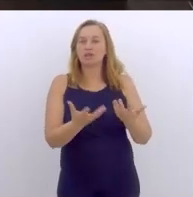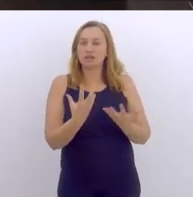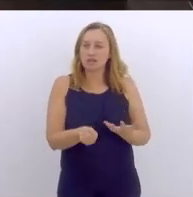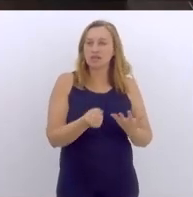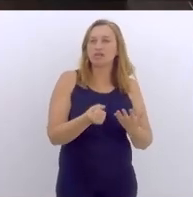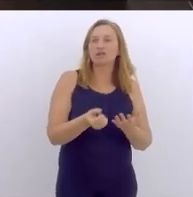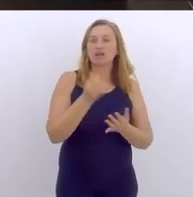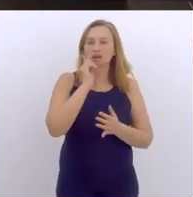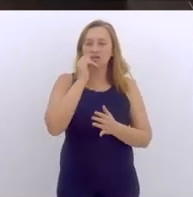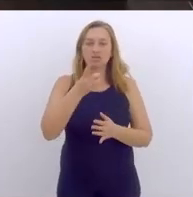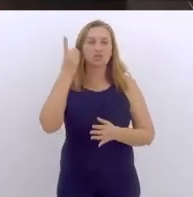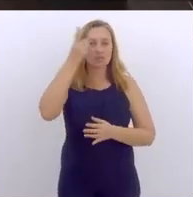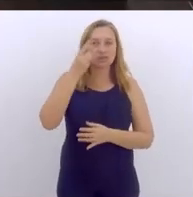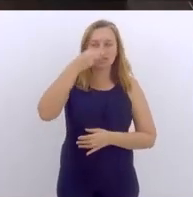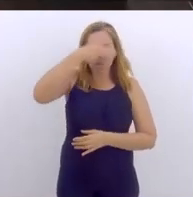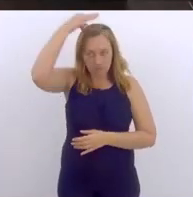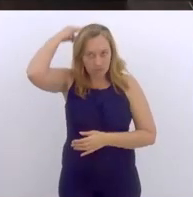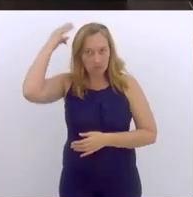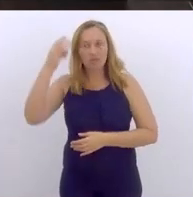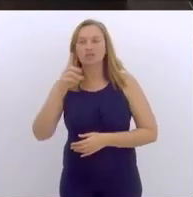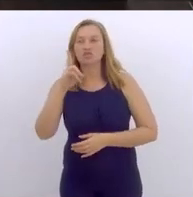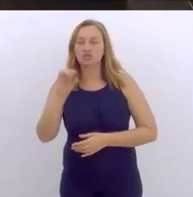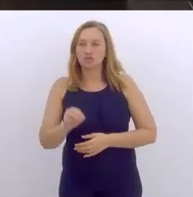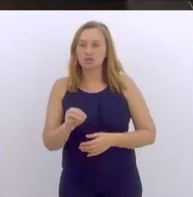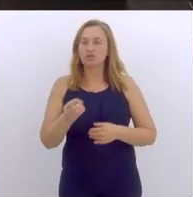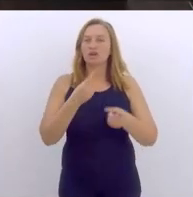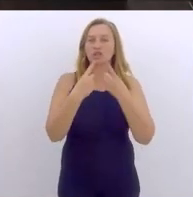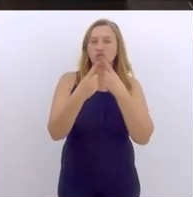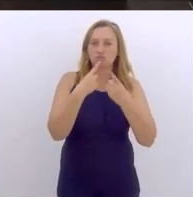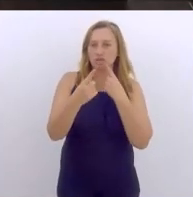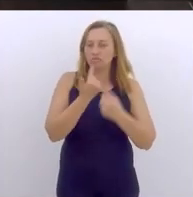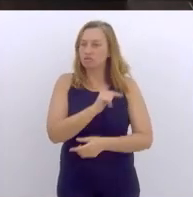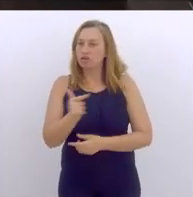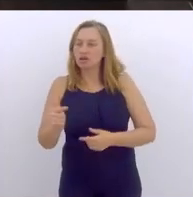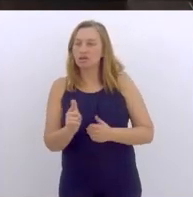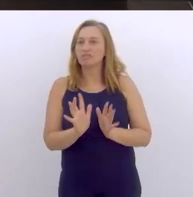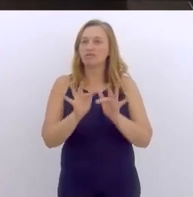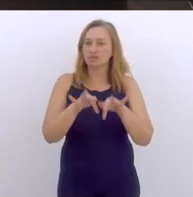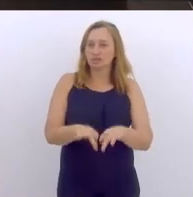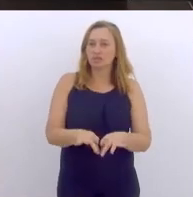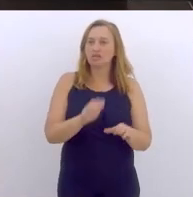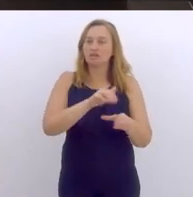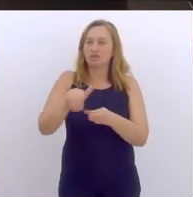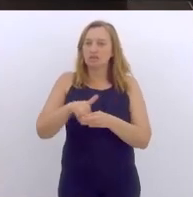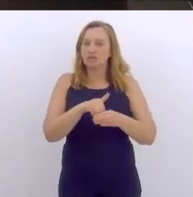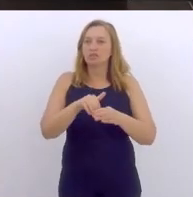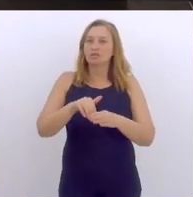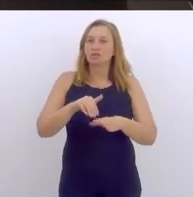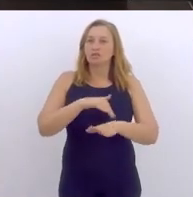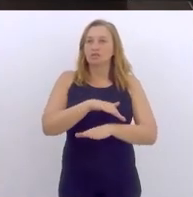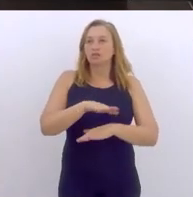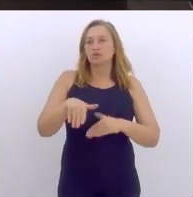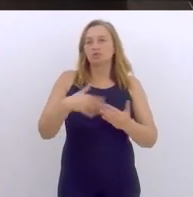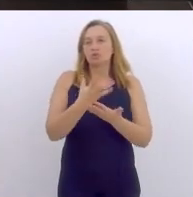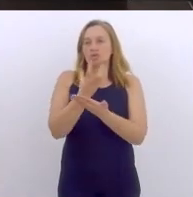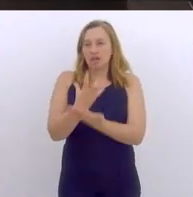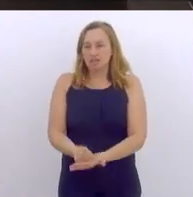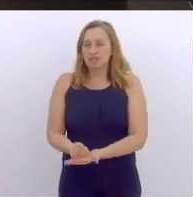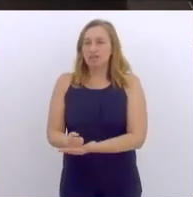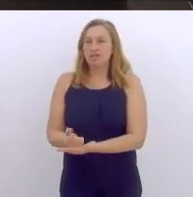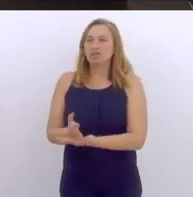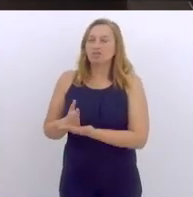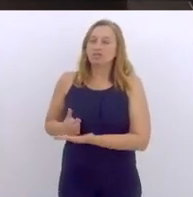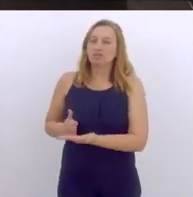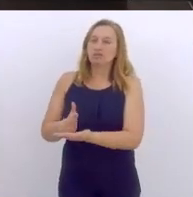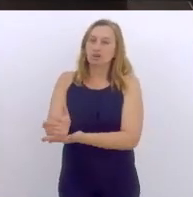favorável. Relator, deputado Márcio Pacheco e Dionísio Lins. Em discussão, não havendo que queira discutir, encerrada a discussão, em votação. Se os que aprovam permaneçam